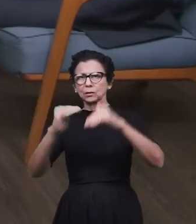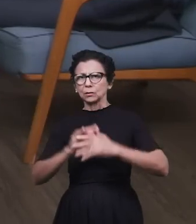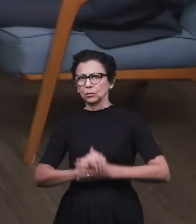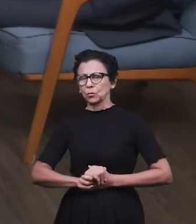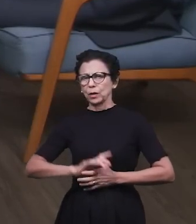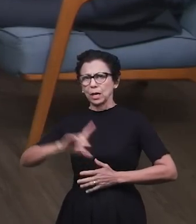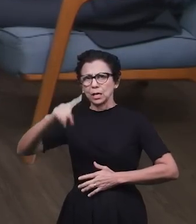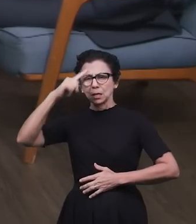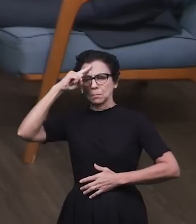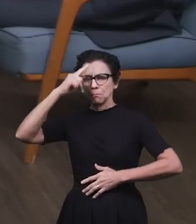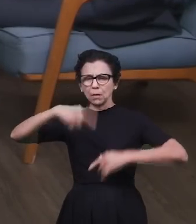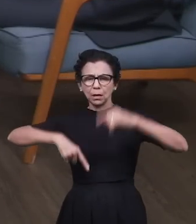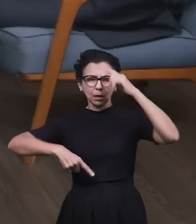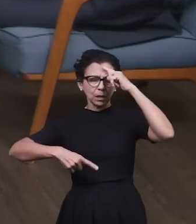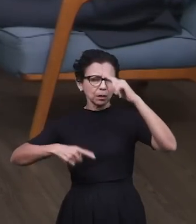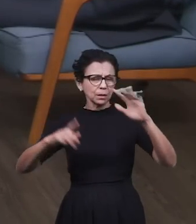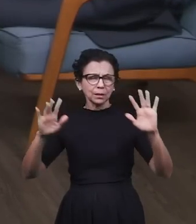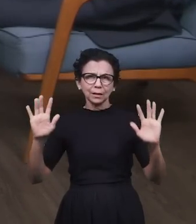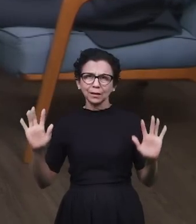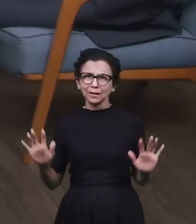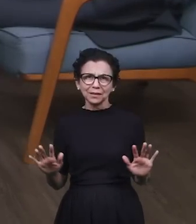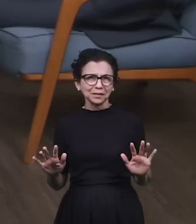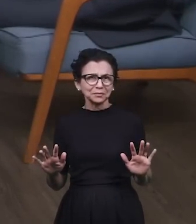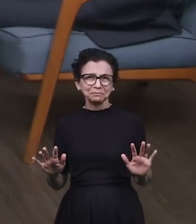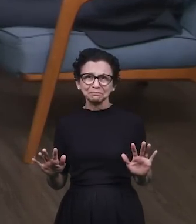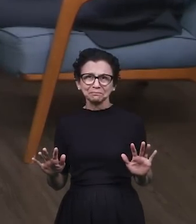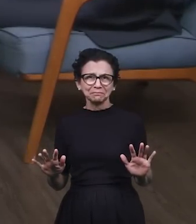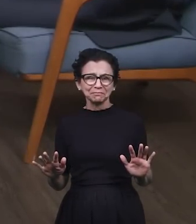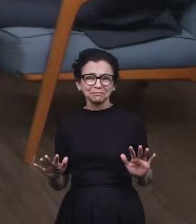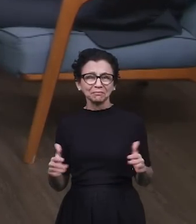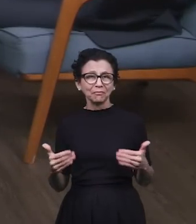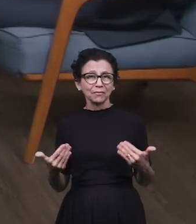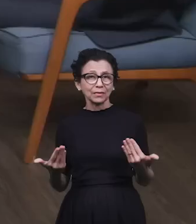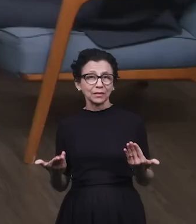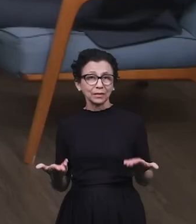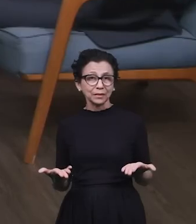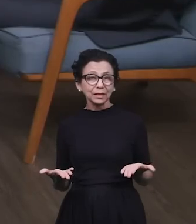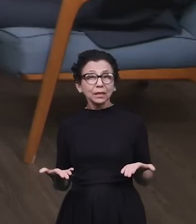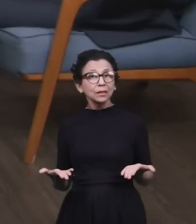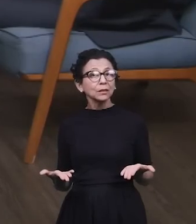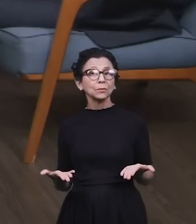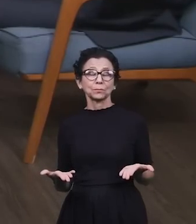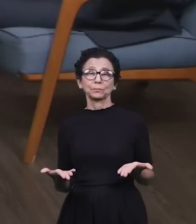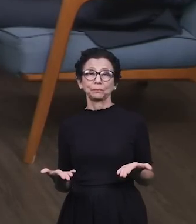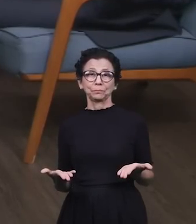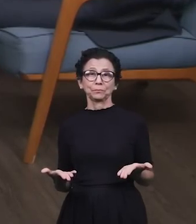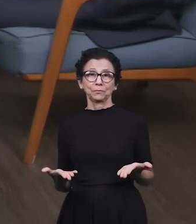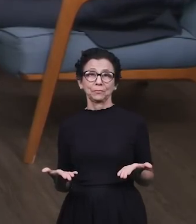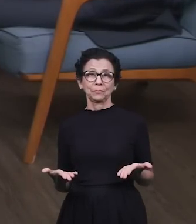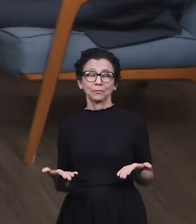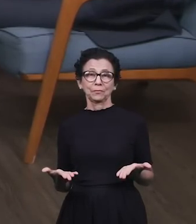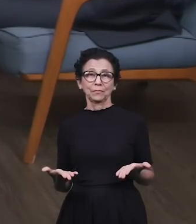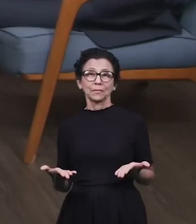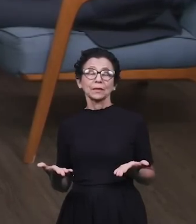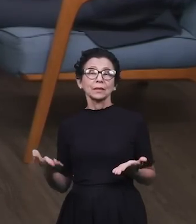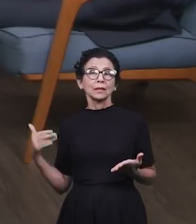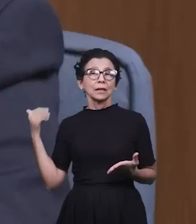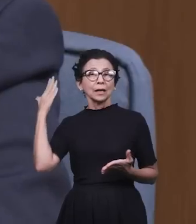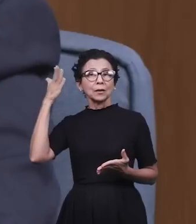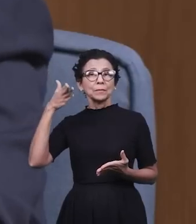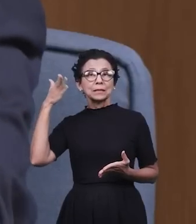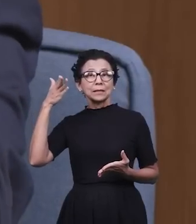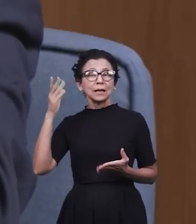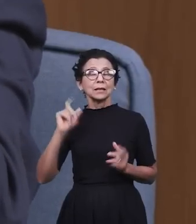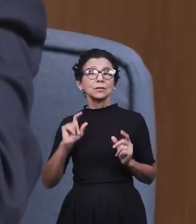nervoso, o comando é dele. Ou seja, a mensagem que vem é inspirada pelo Espírito Santo. É o Senhor